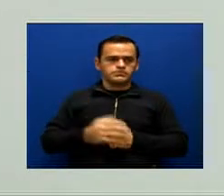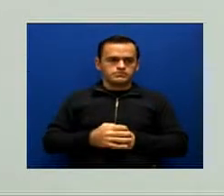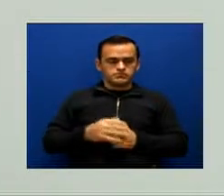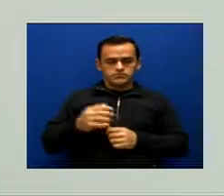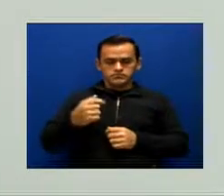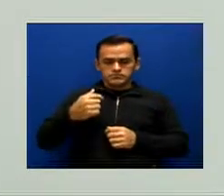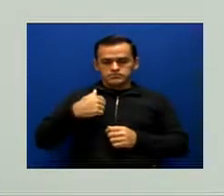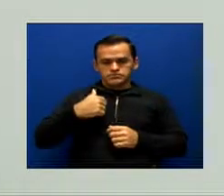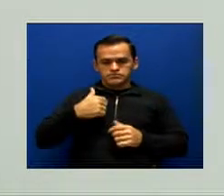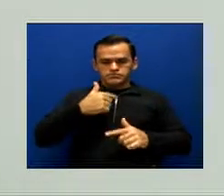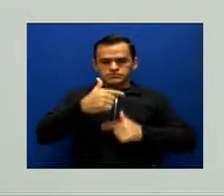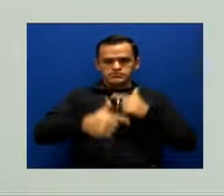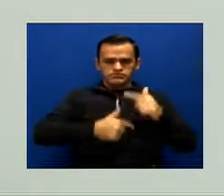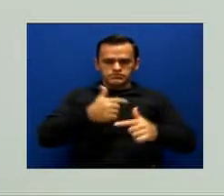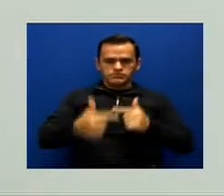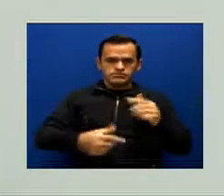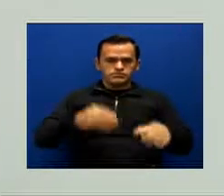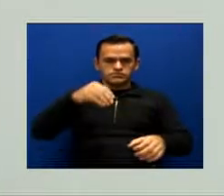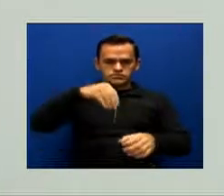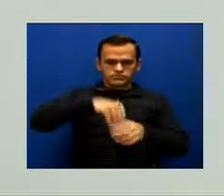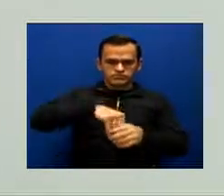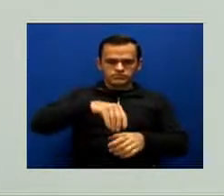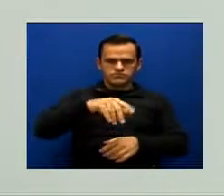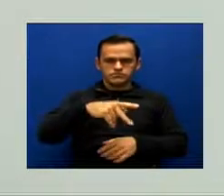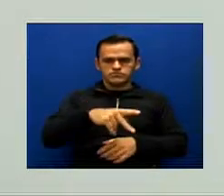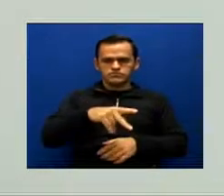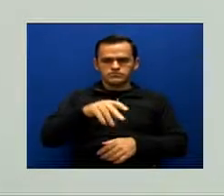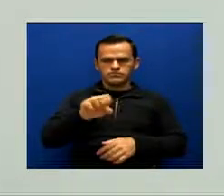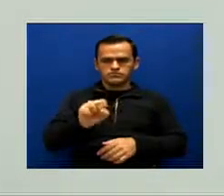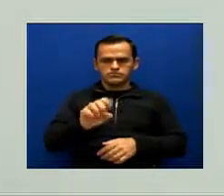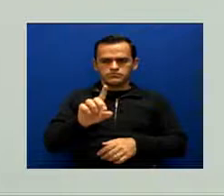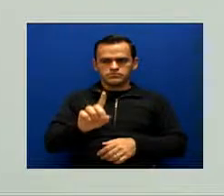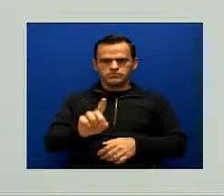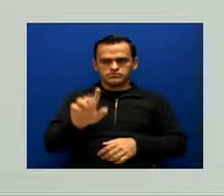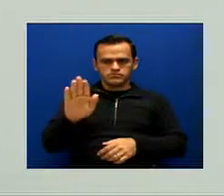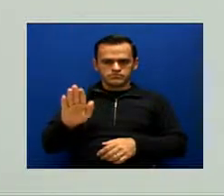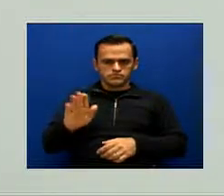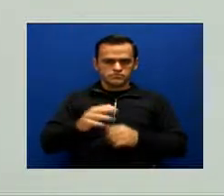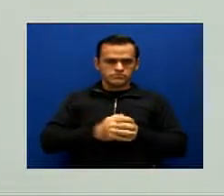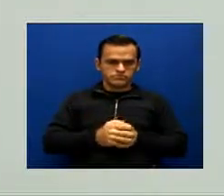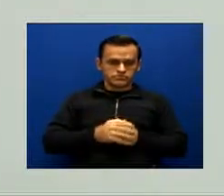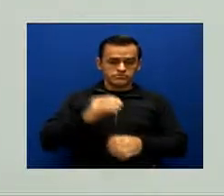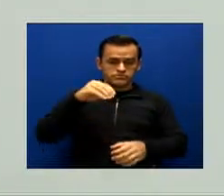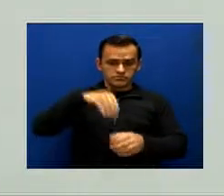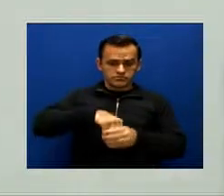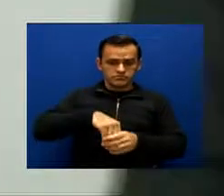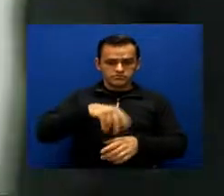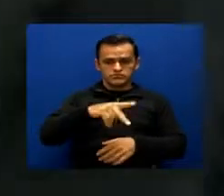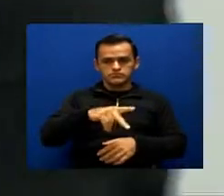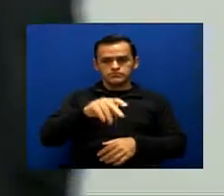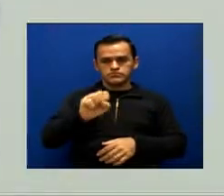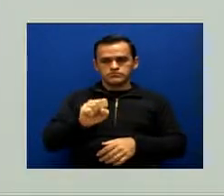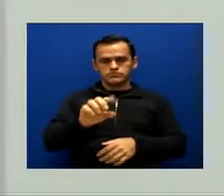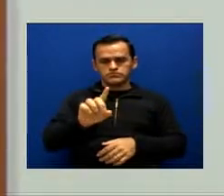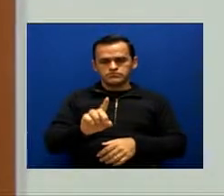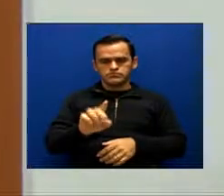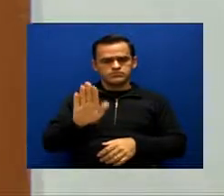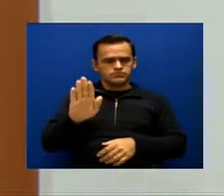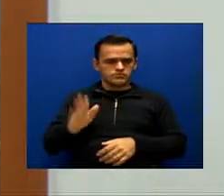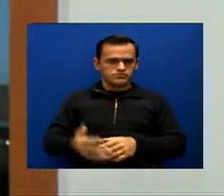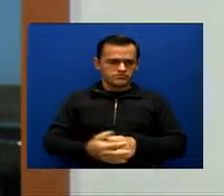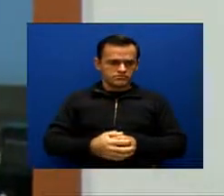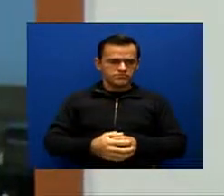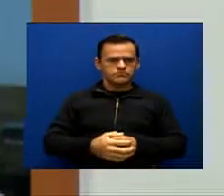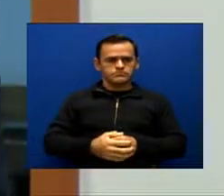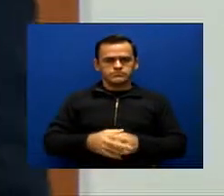trabalho partidário dentro do PSDB. Agora é meu tempo, vereador, por favor. Dentro do PSDB, eu sempre estimulei o